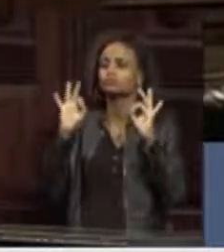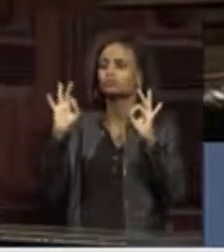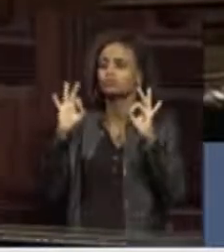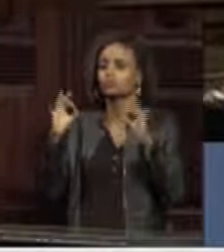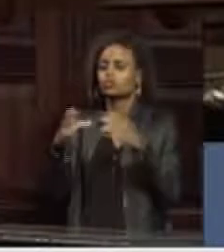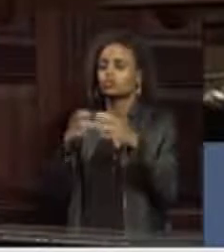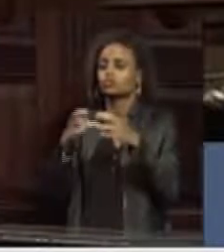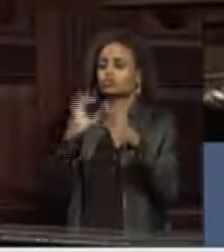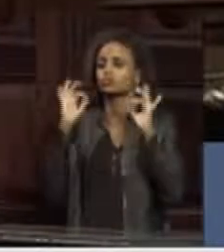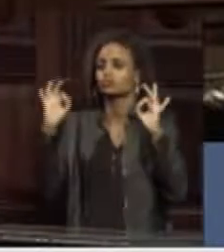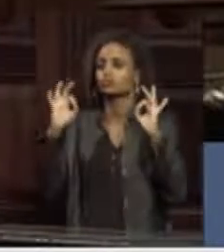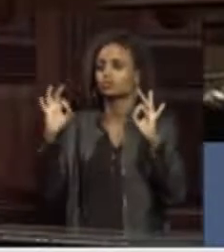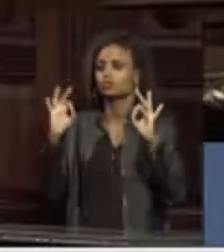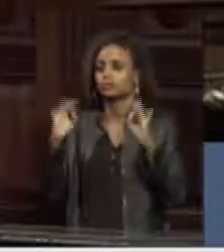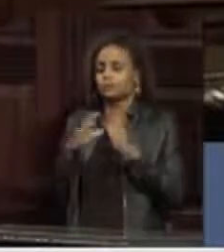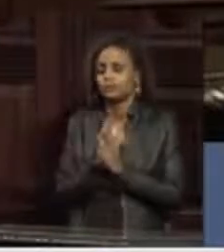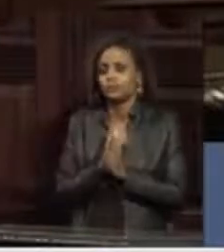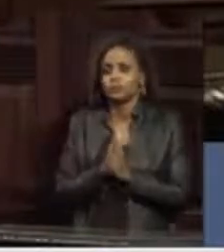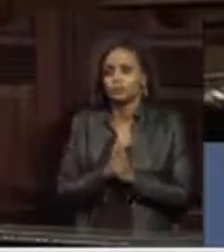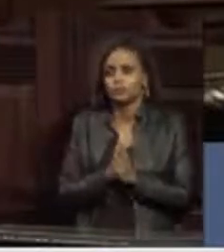e que fez com que